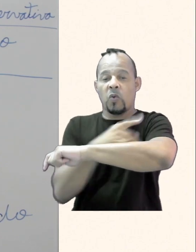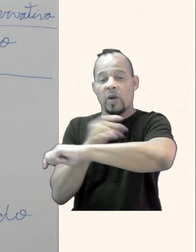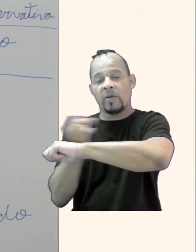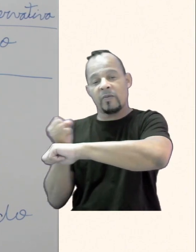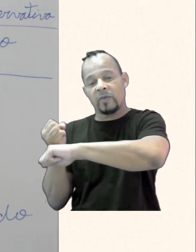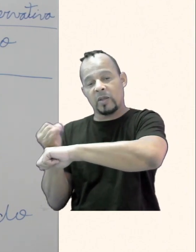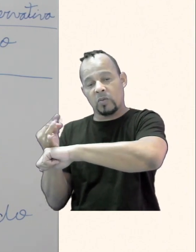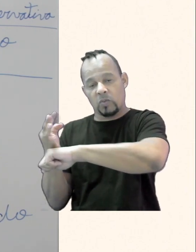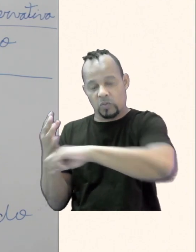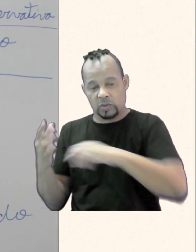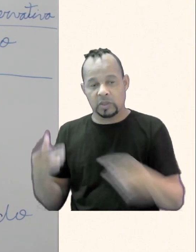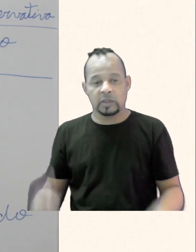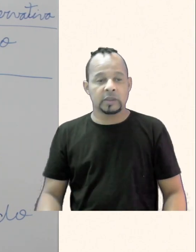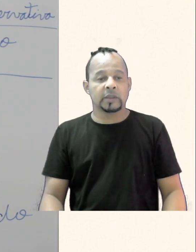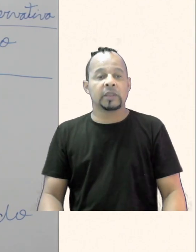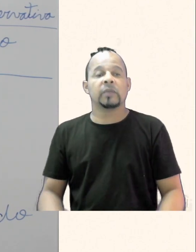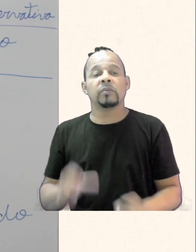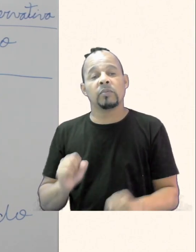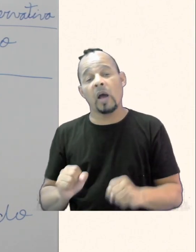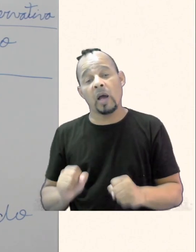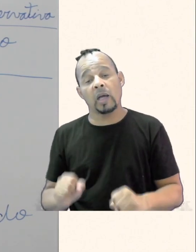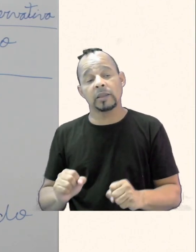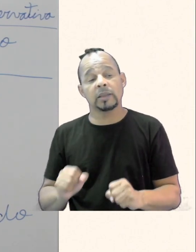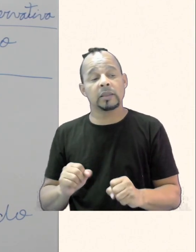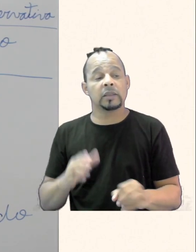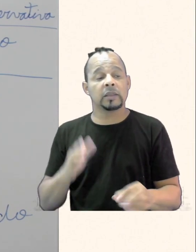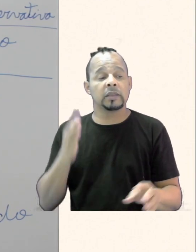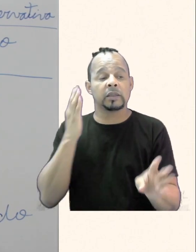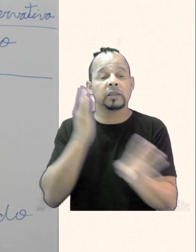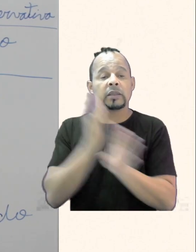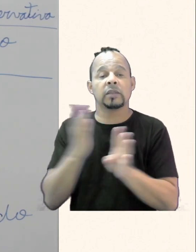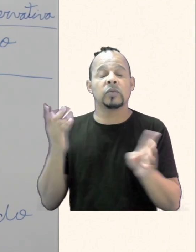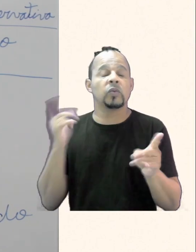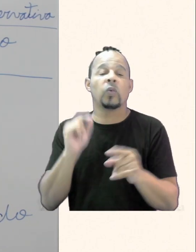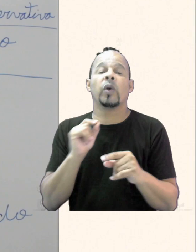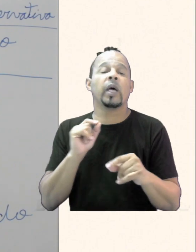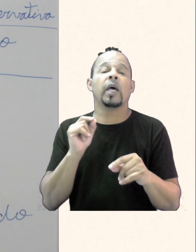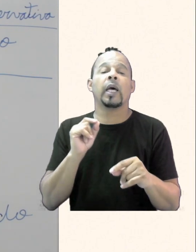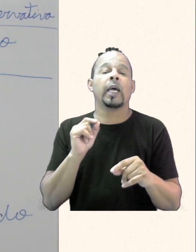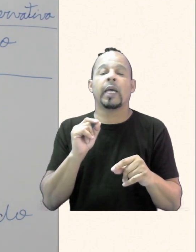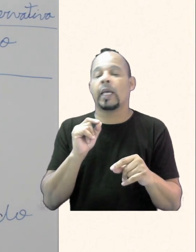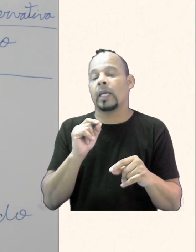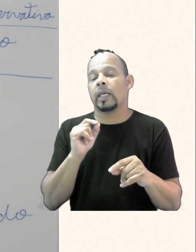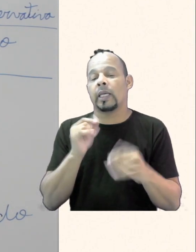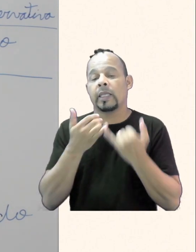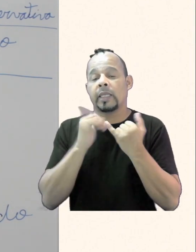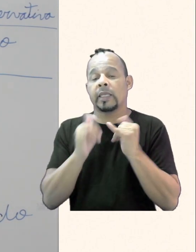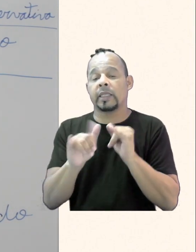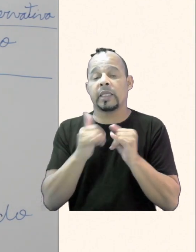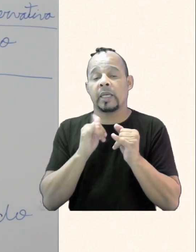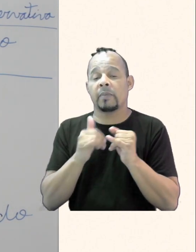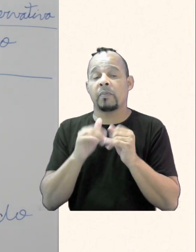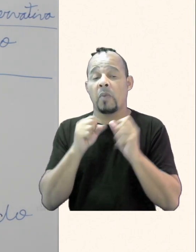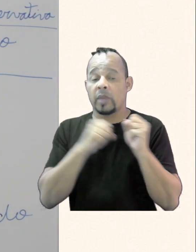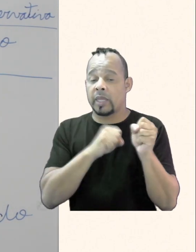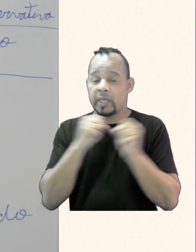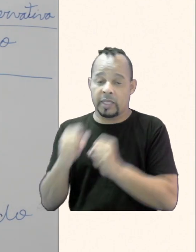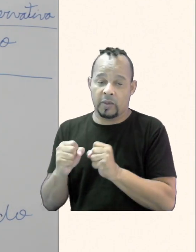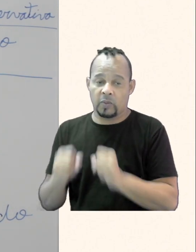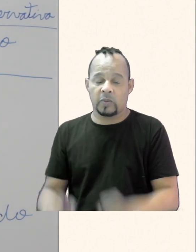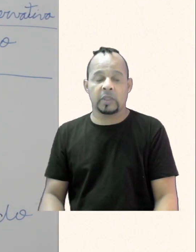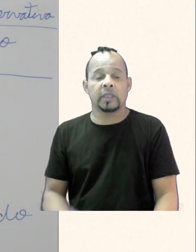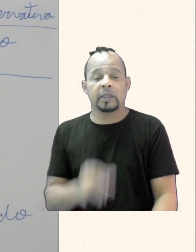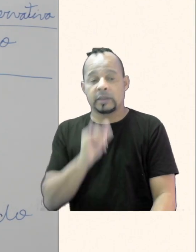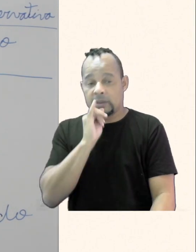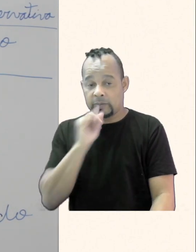beleza? Ou seja, eu posso definir a energia potencial em um dado ponto. Então, escrevendo aqui ó, como